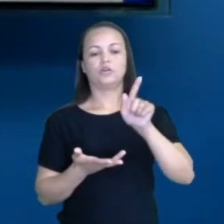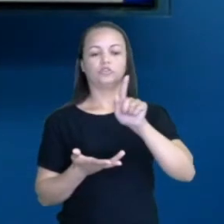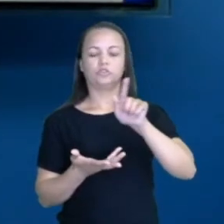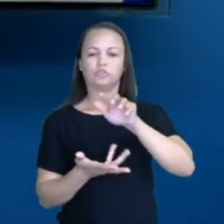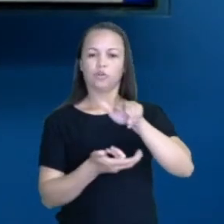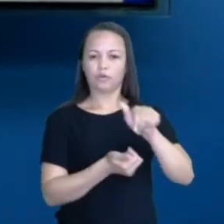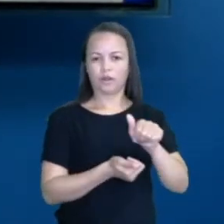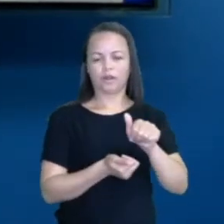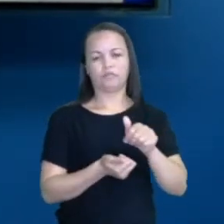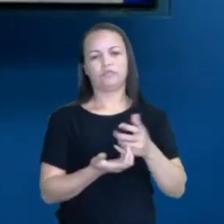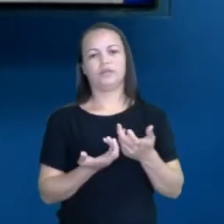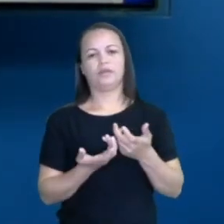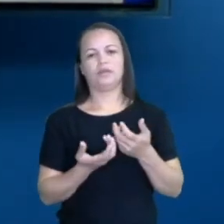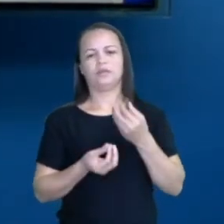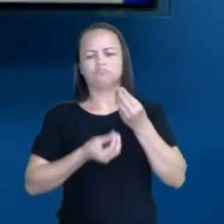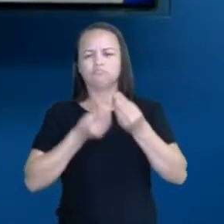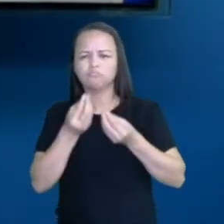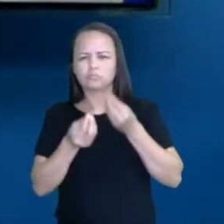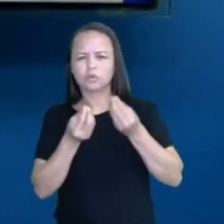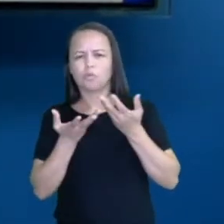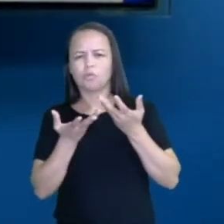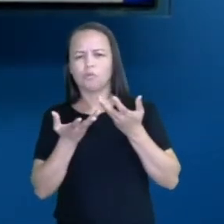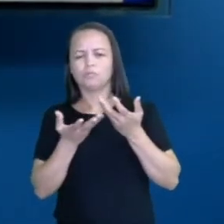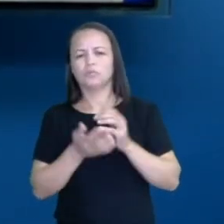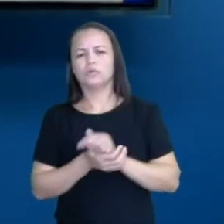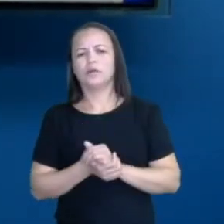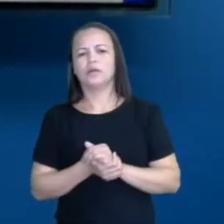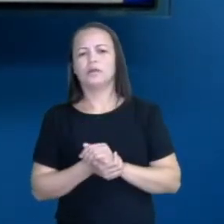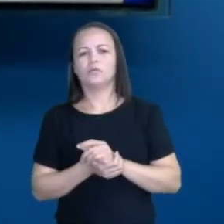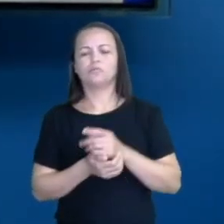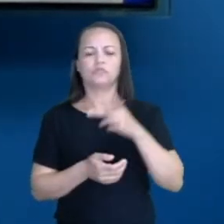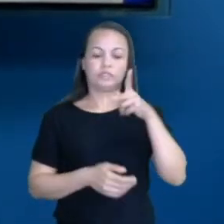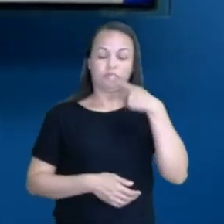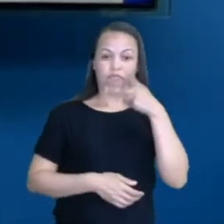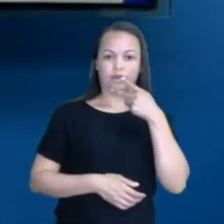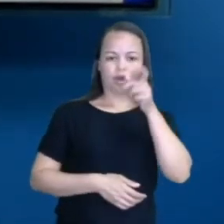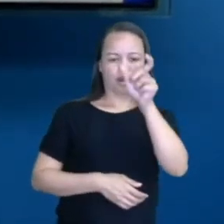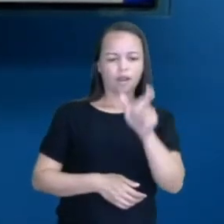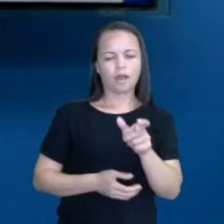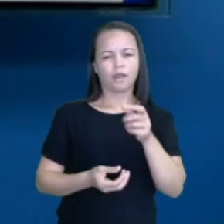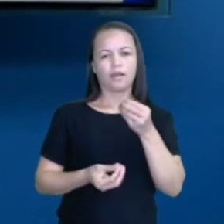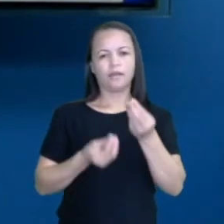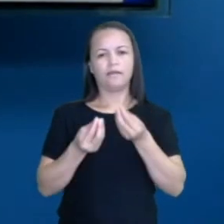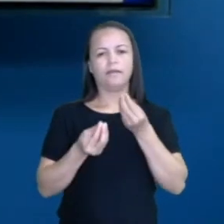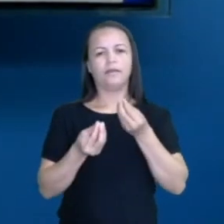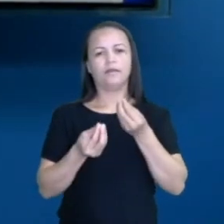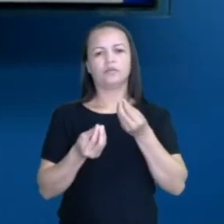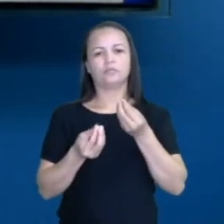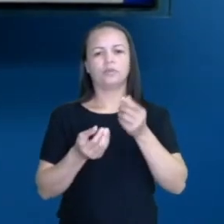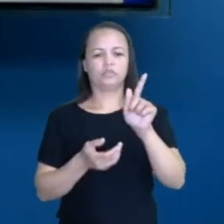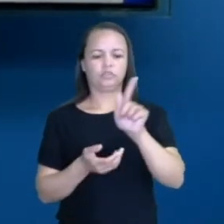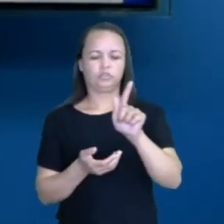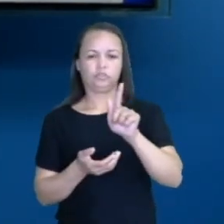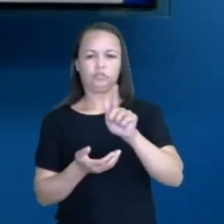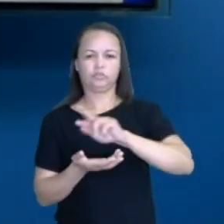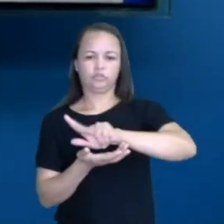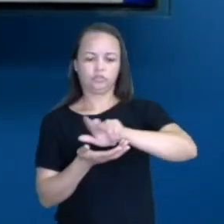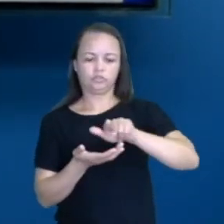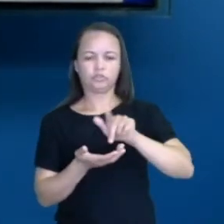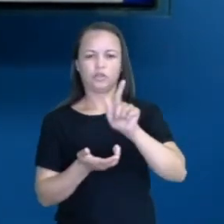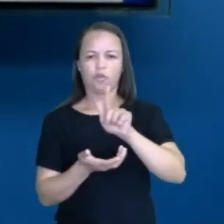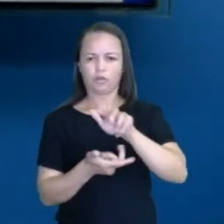acontece na forma de você se dirigir ou de você falar é por conta da localização geográfica?